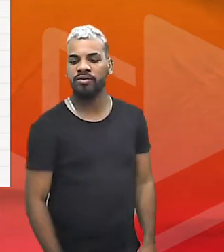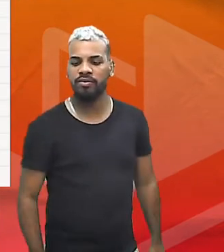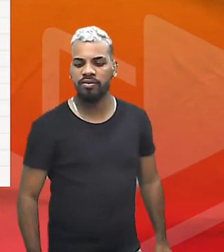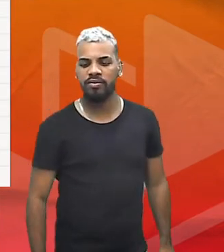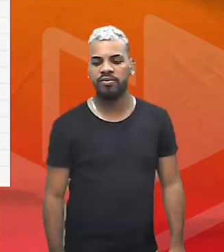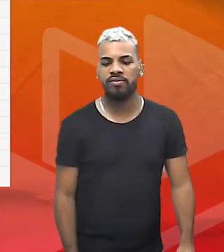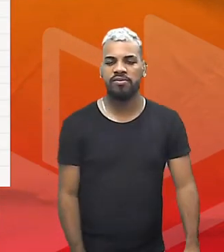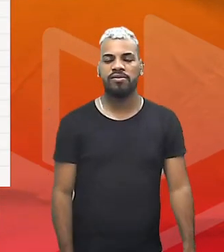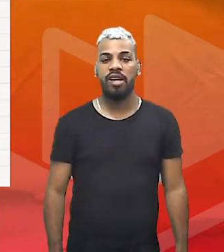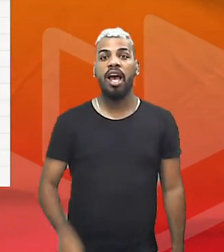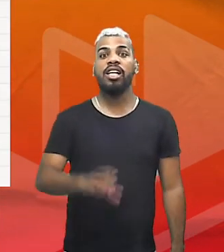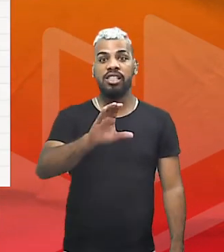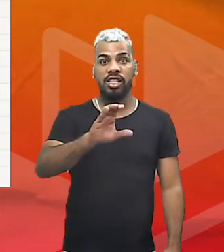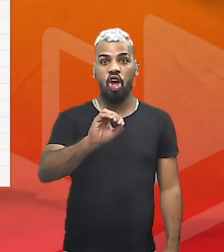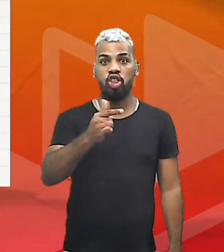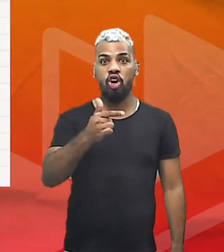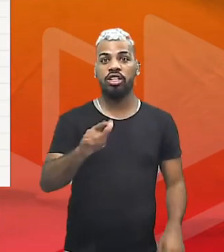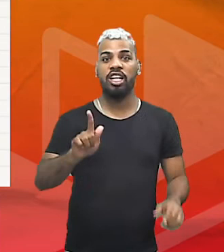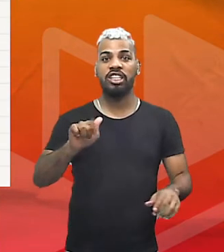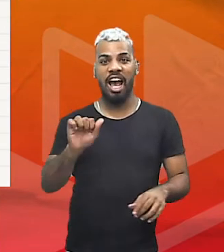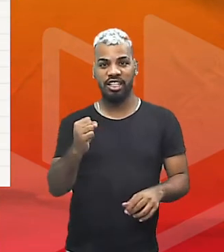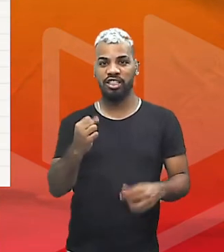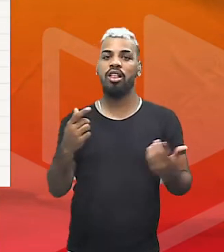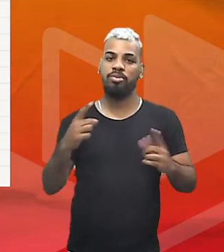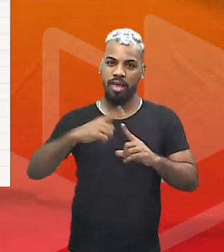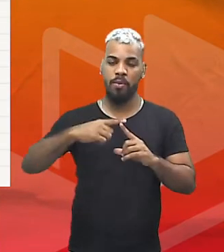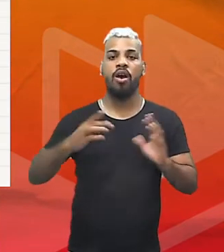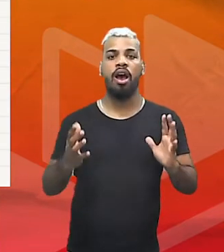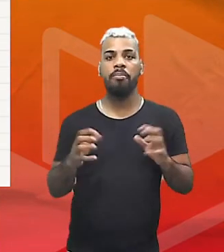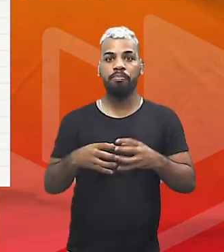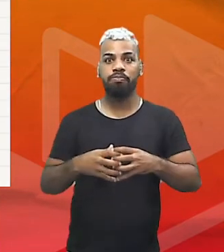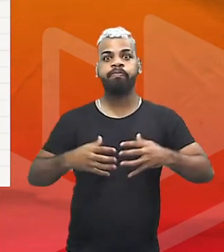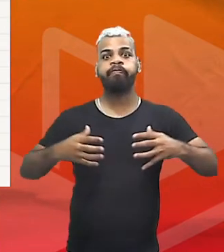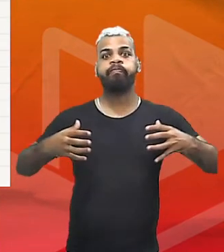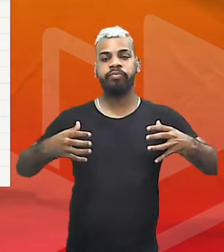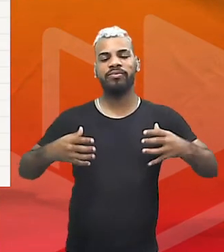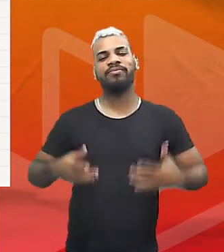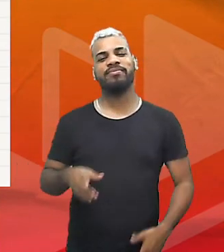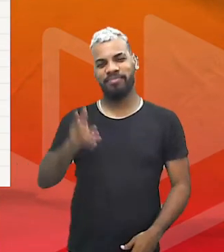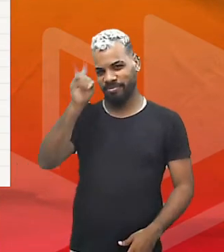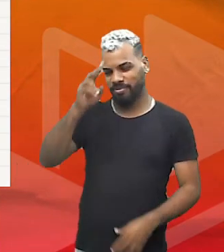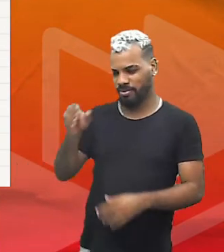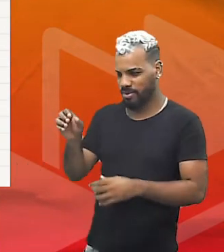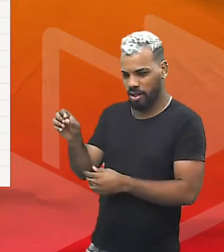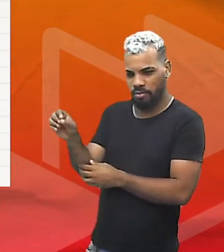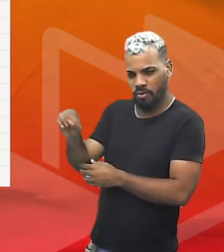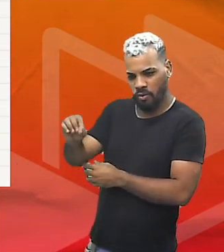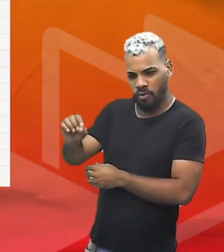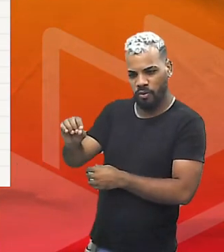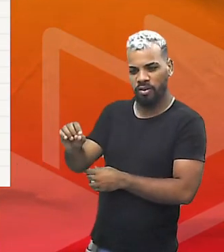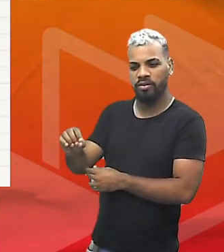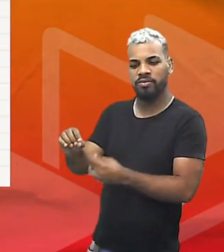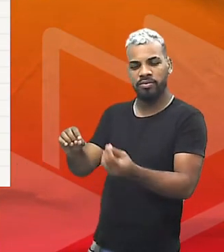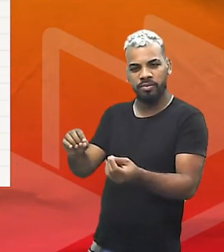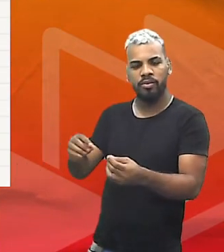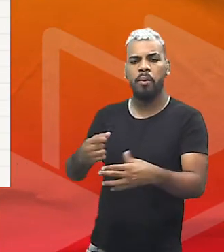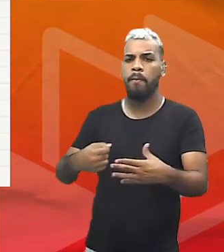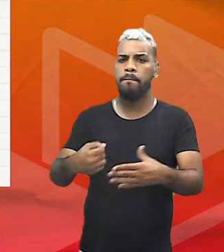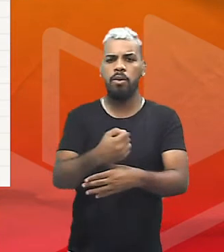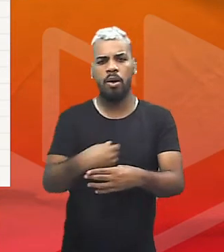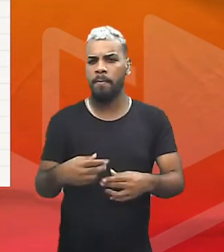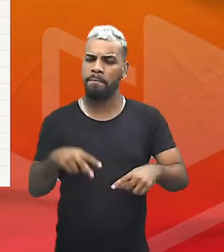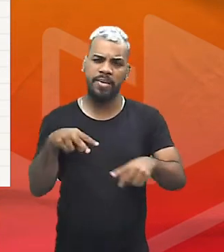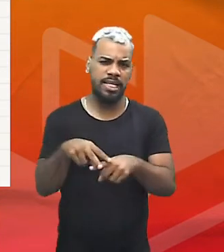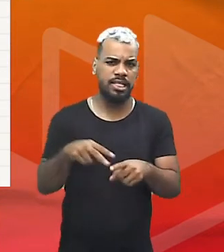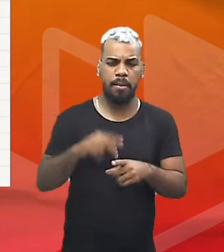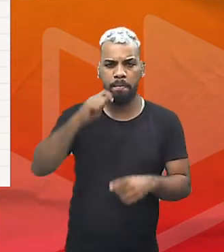inflar exatamente a massa Então quando você usa aquele fermentozinho biológico numa massa de bolo pizza